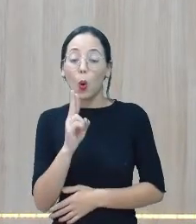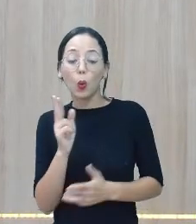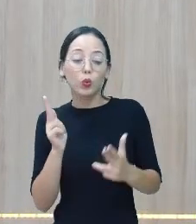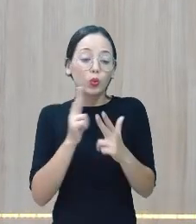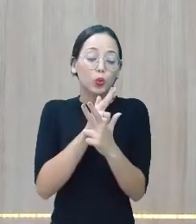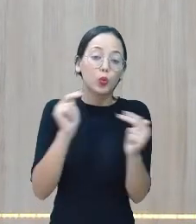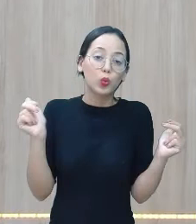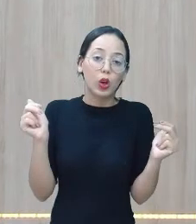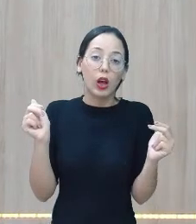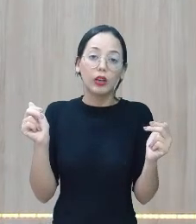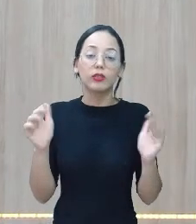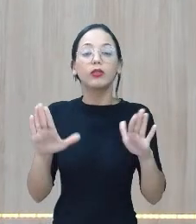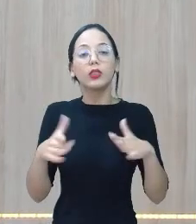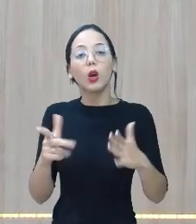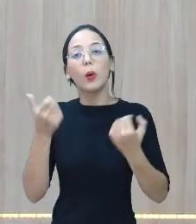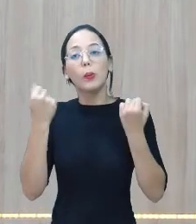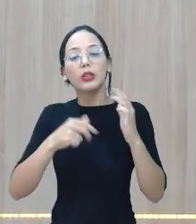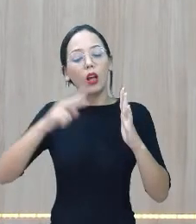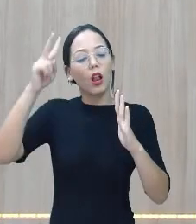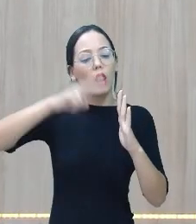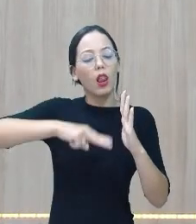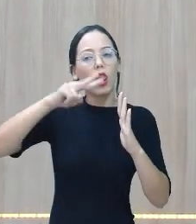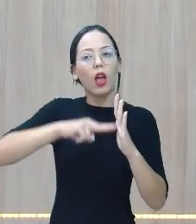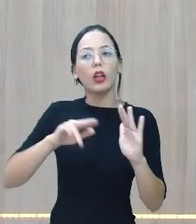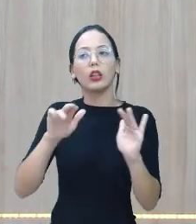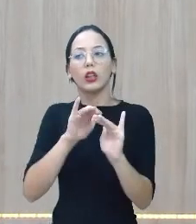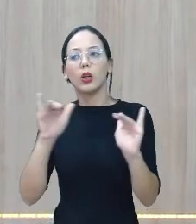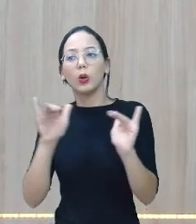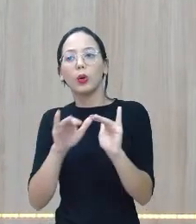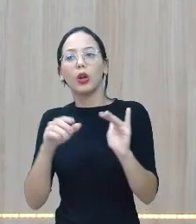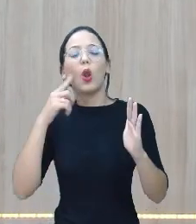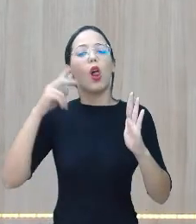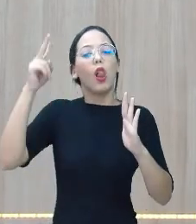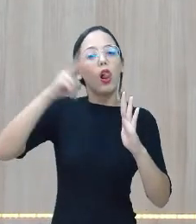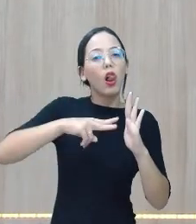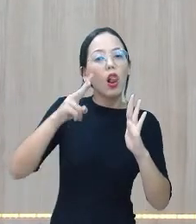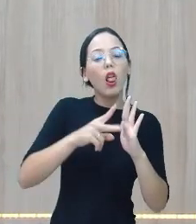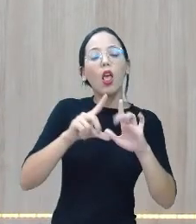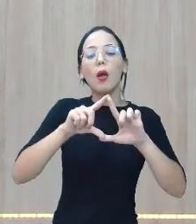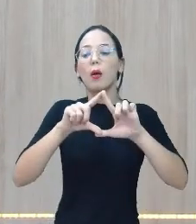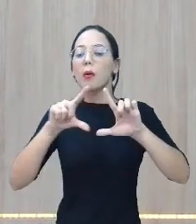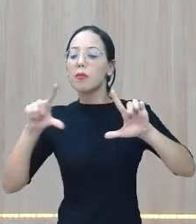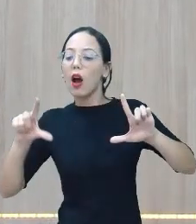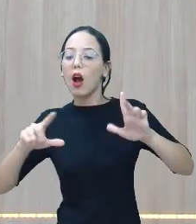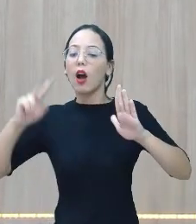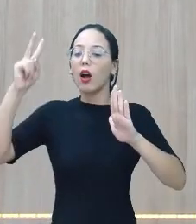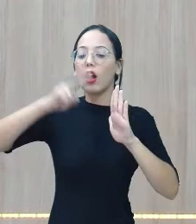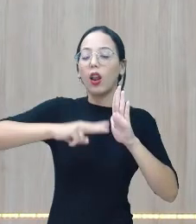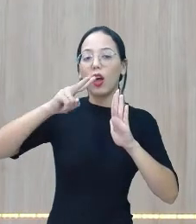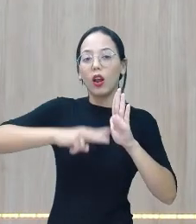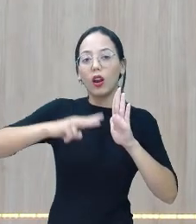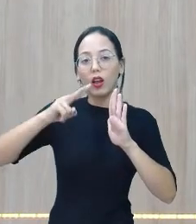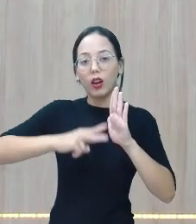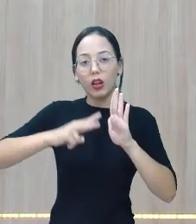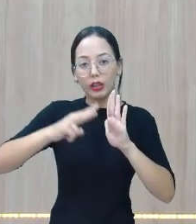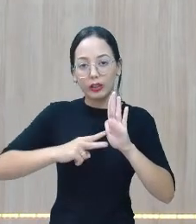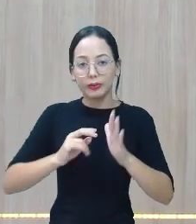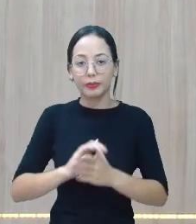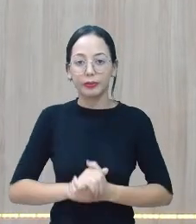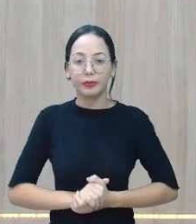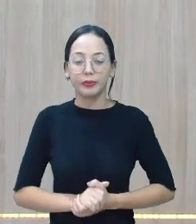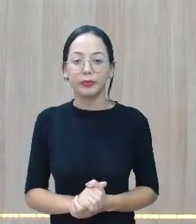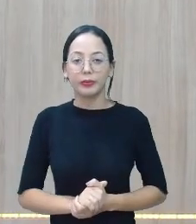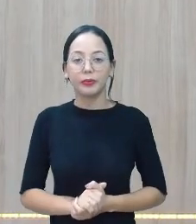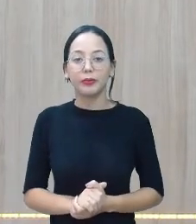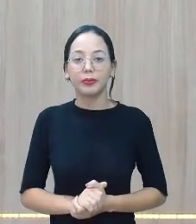nunca. Então, você precisa ler tranquilamente, não é? A senhora persiste na ideia de meter nosso Bentinho no